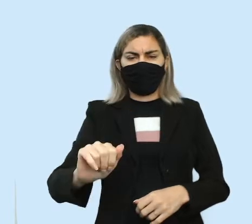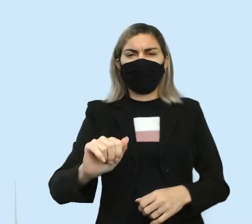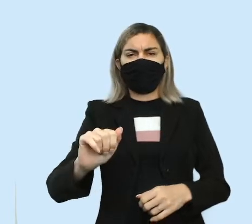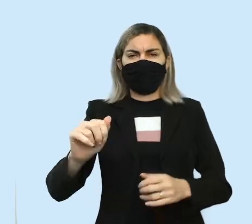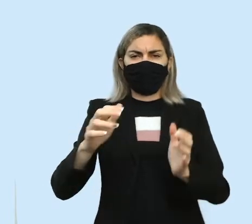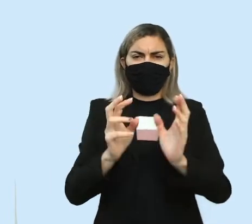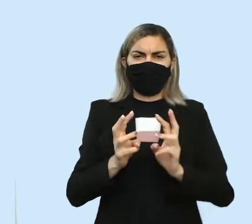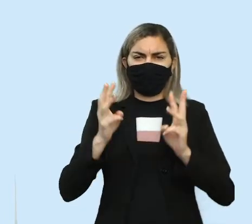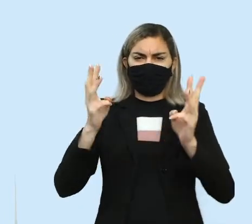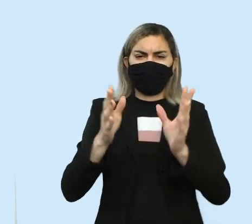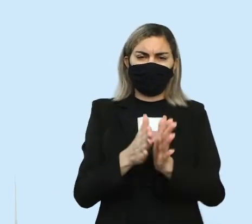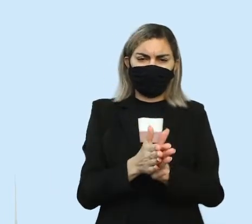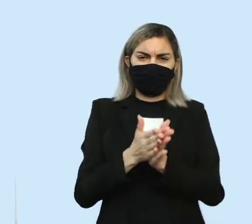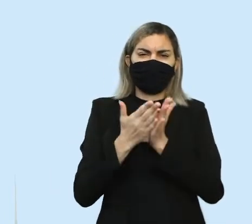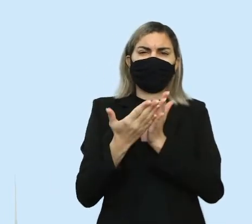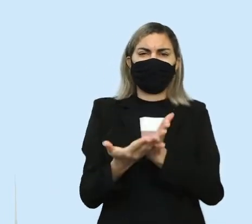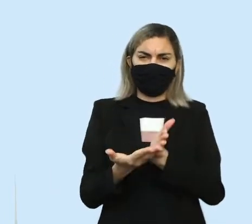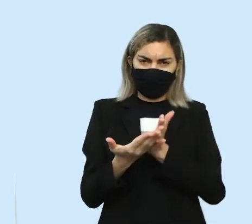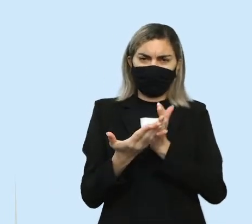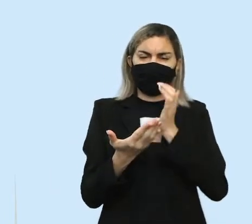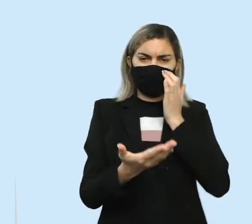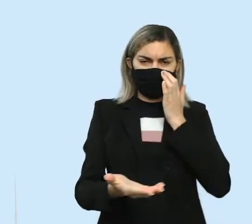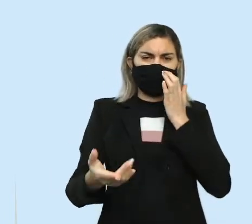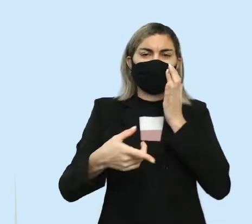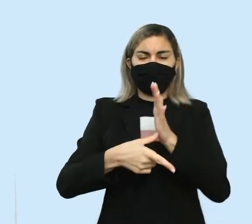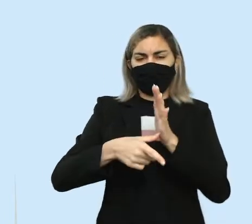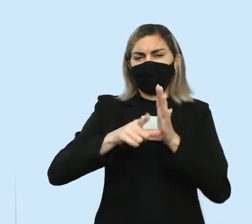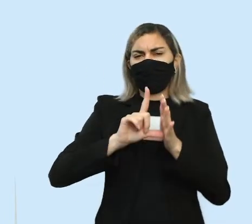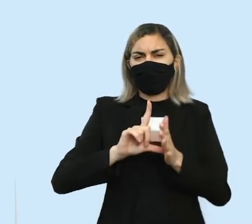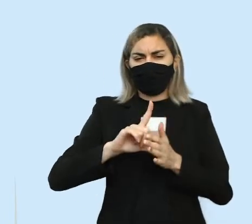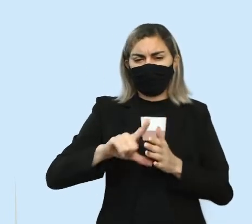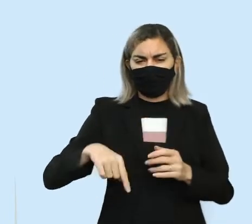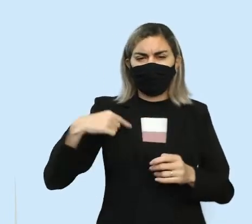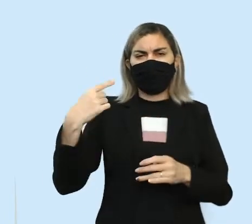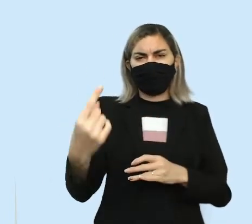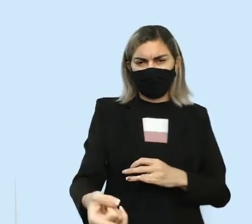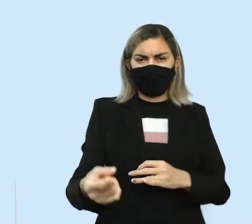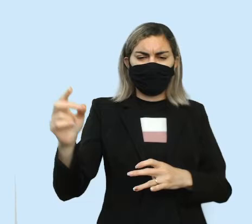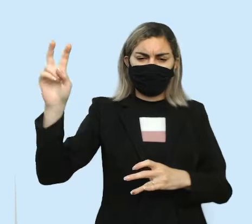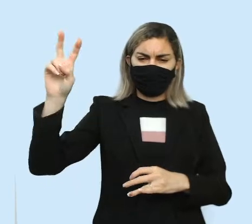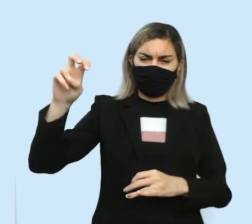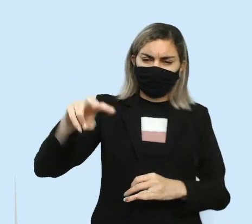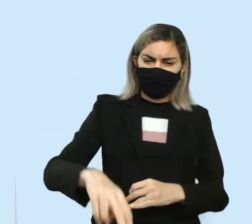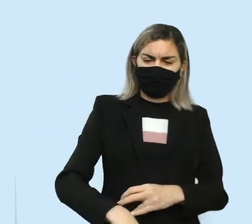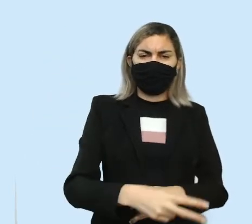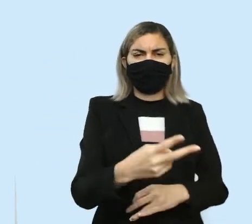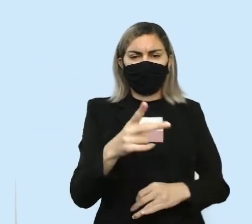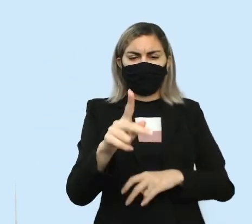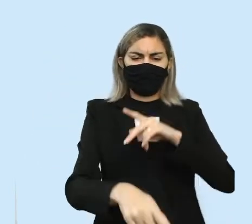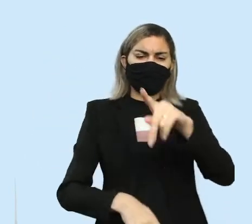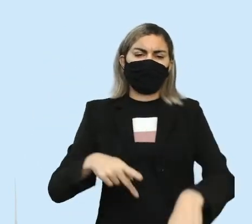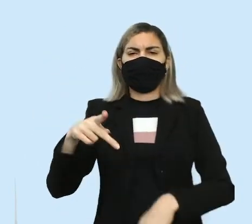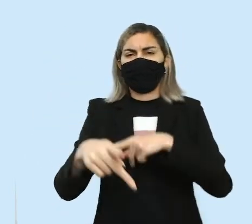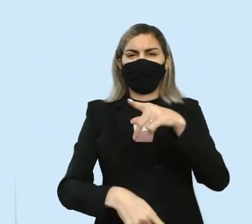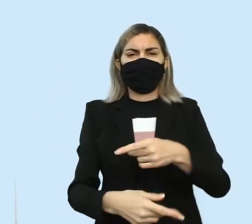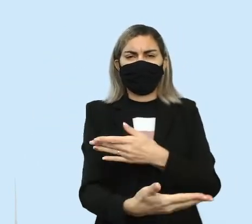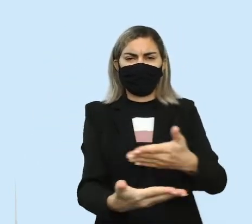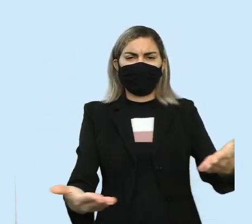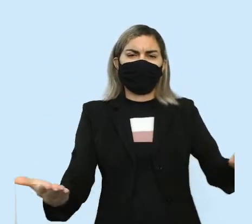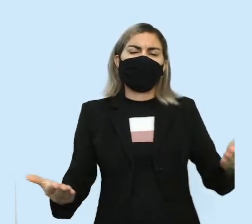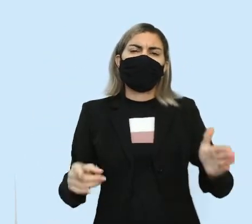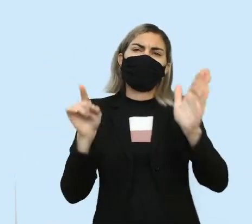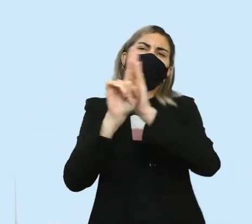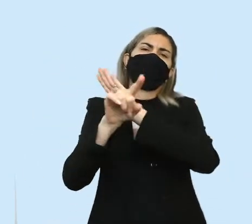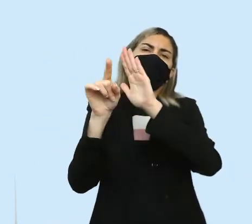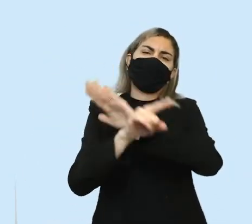receber os famosos 10 mandamentos. Antes disso, depois disso, aliás, ao descer, encontrará esse povo que já havia